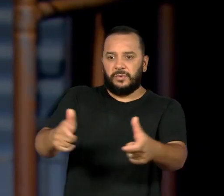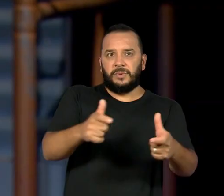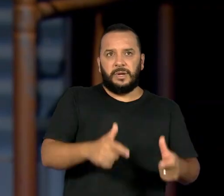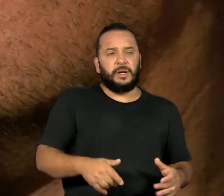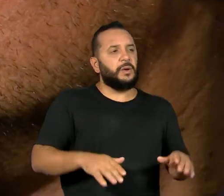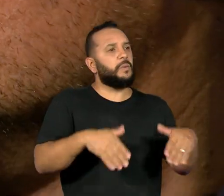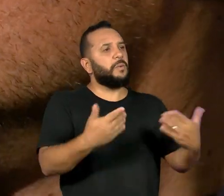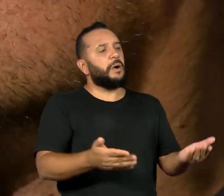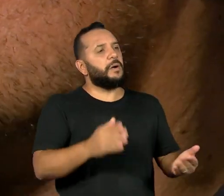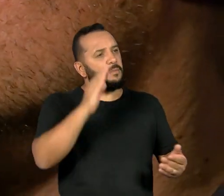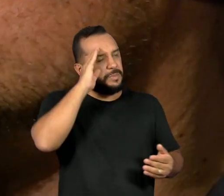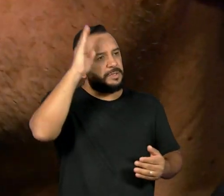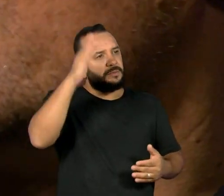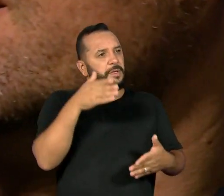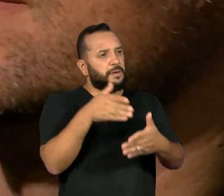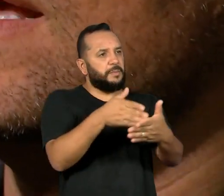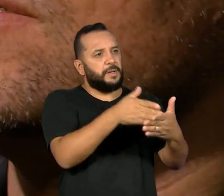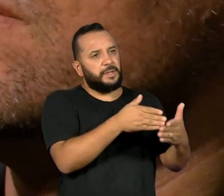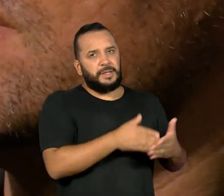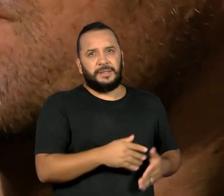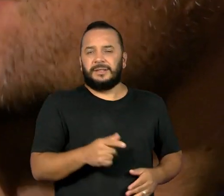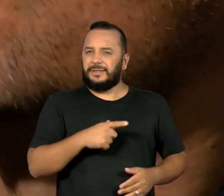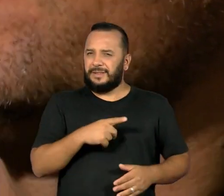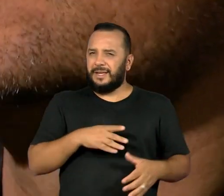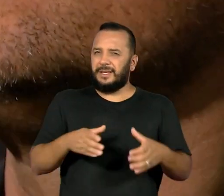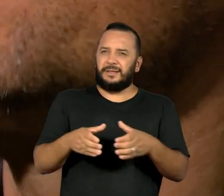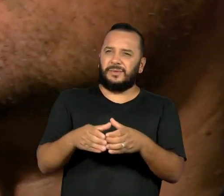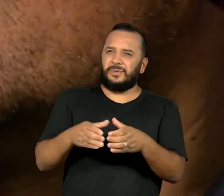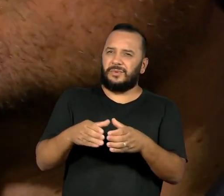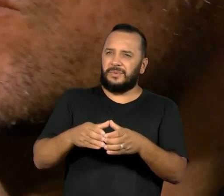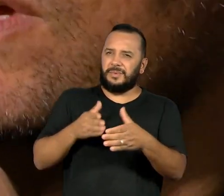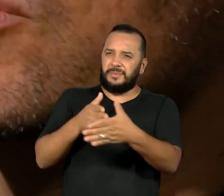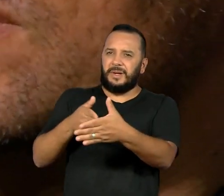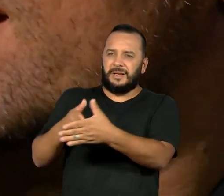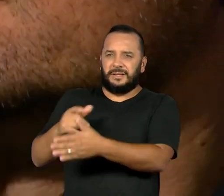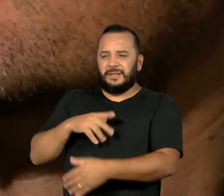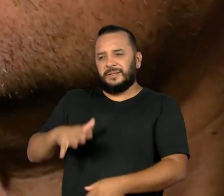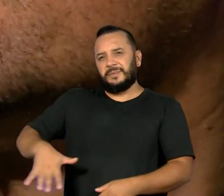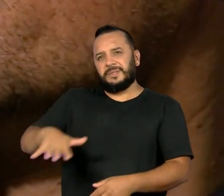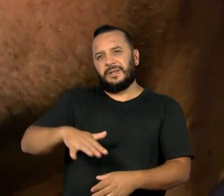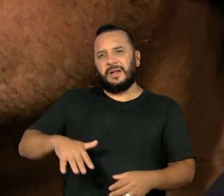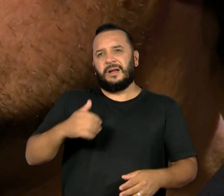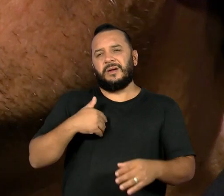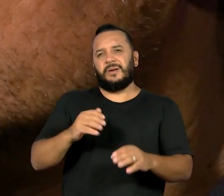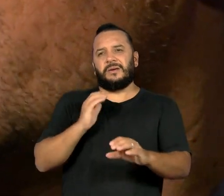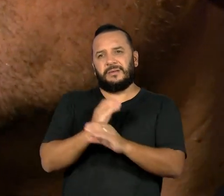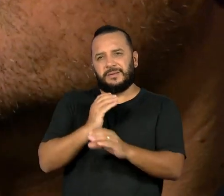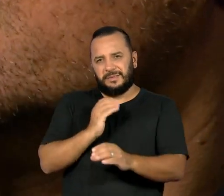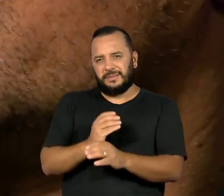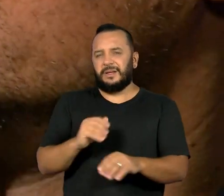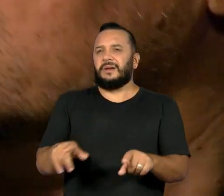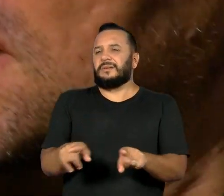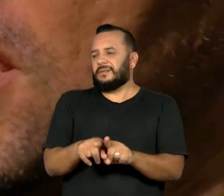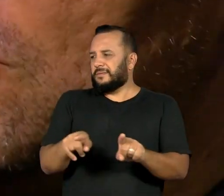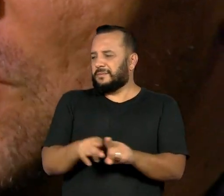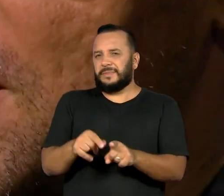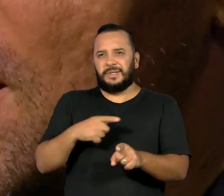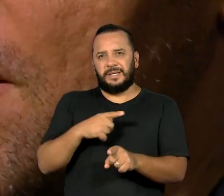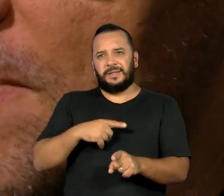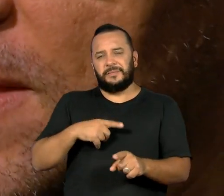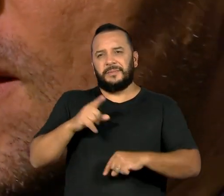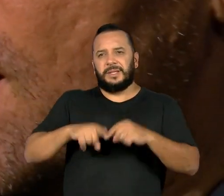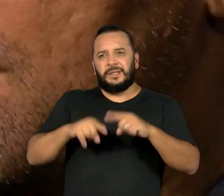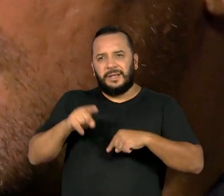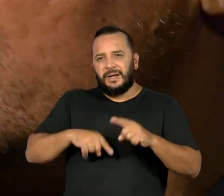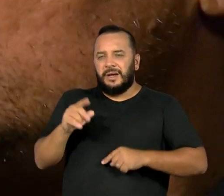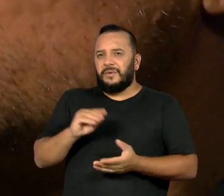barreira? Tem um conjunto de barreiras, né? Acho que as mais óbvias são espaciais, comunicacionais, barreiras de equipamentos, etc. Mas eu diria que